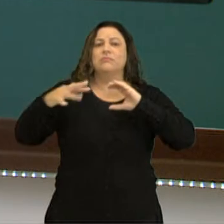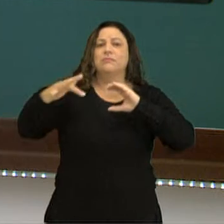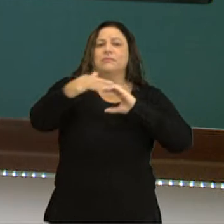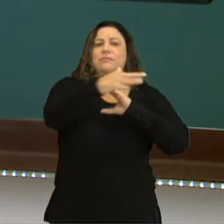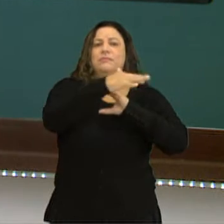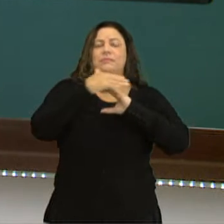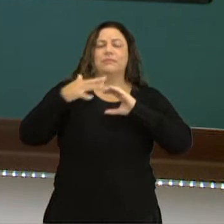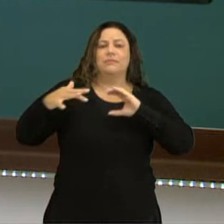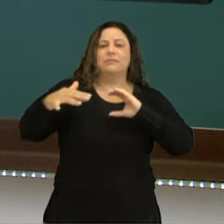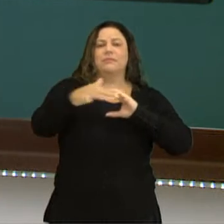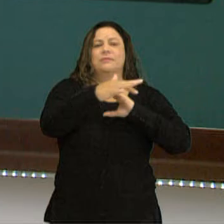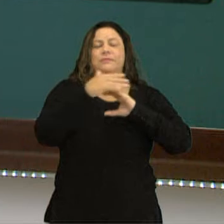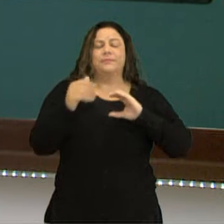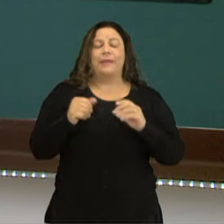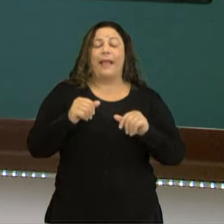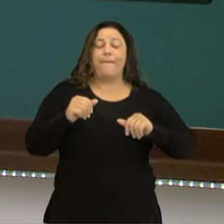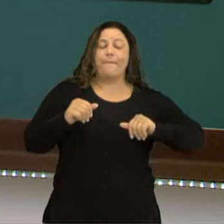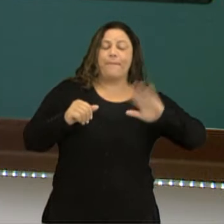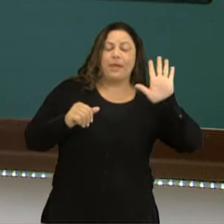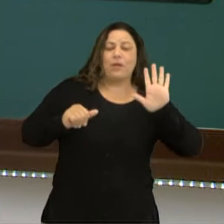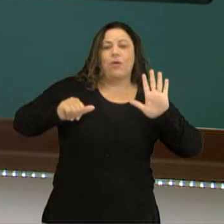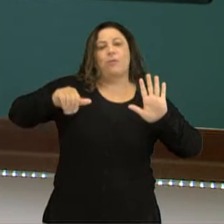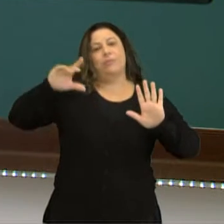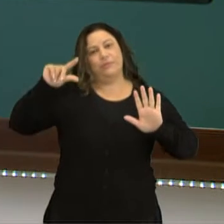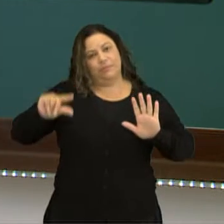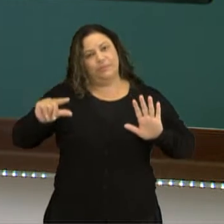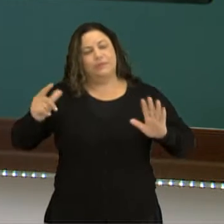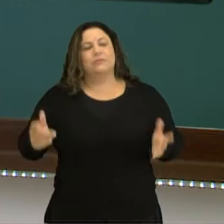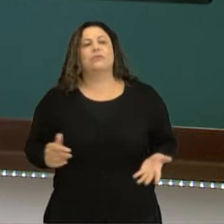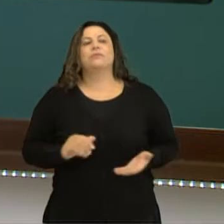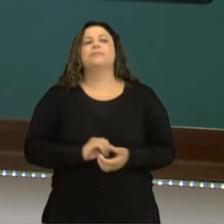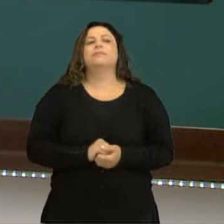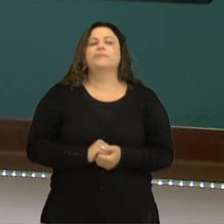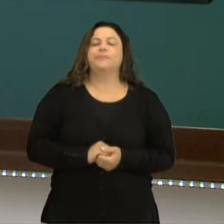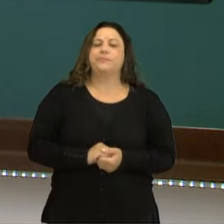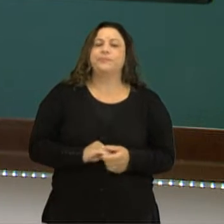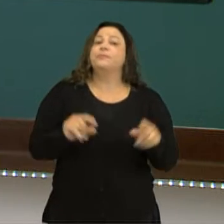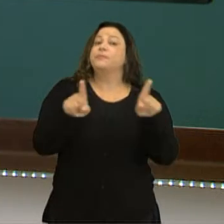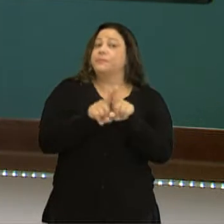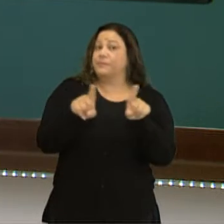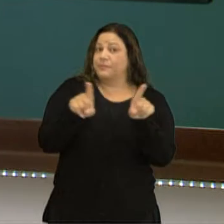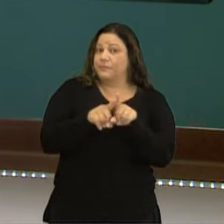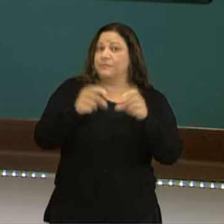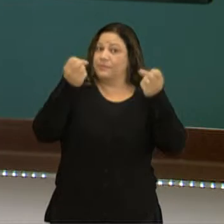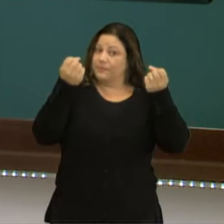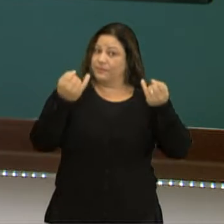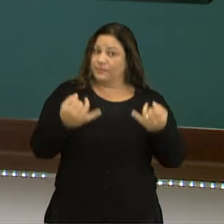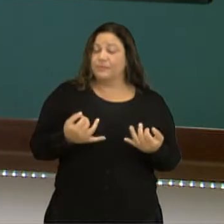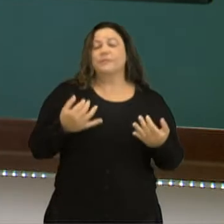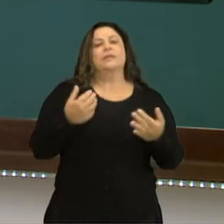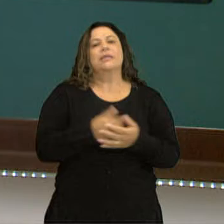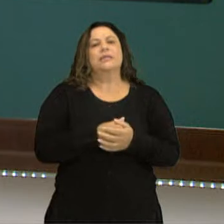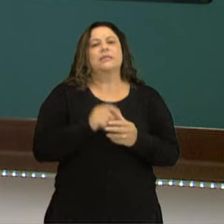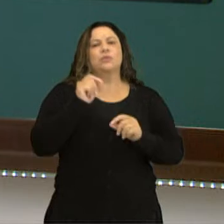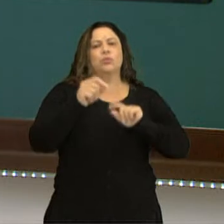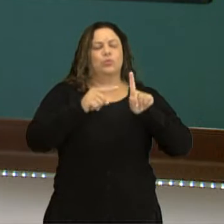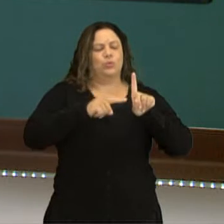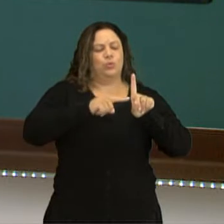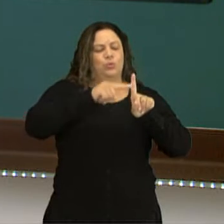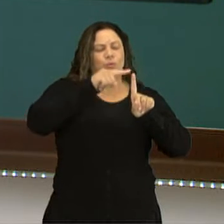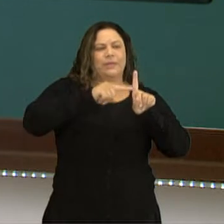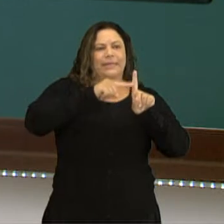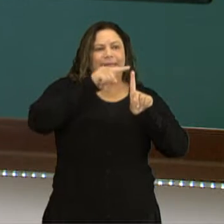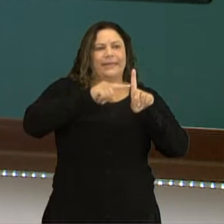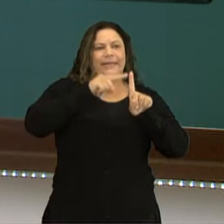para outro de menor temperatura. Não esqueça disso. Vale salientar que o calor, ele é medido em